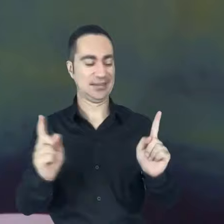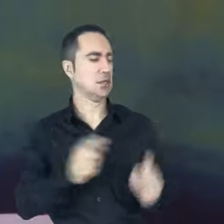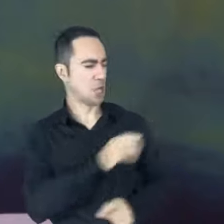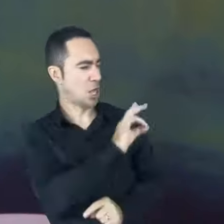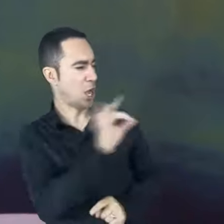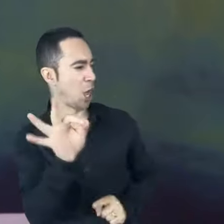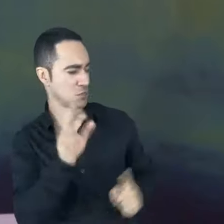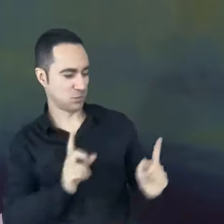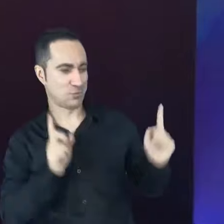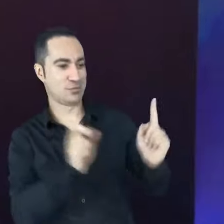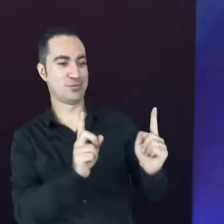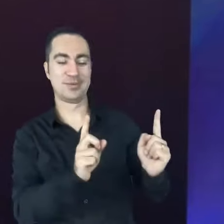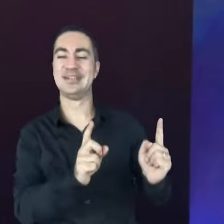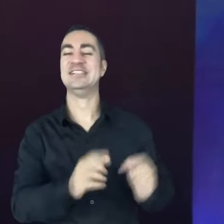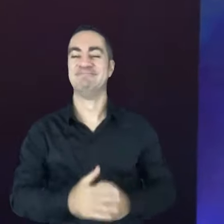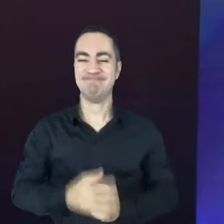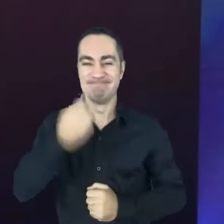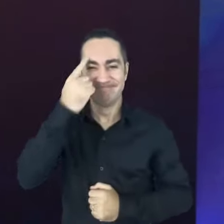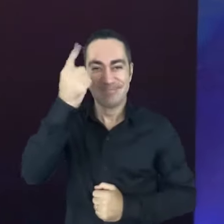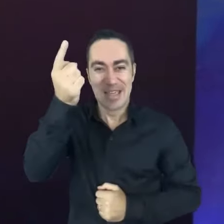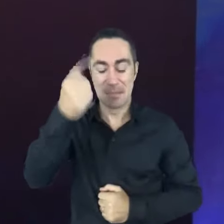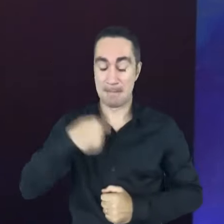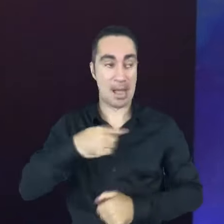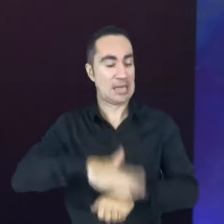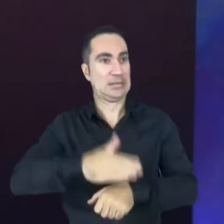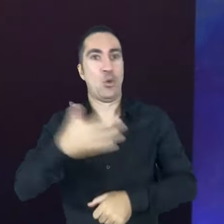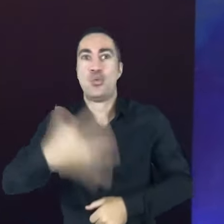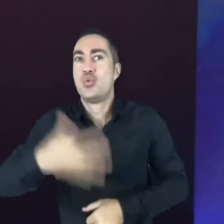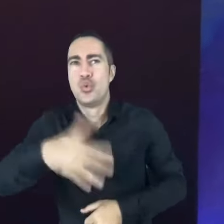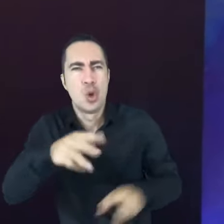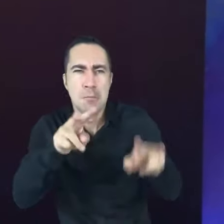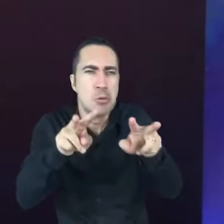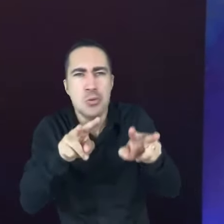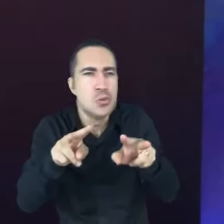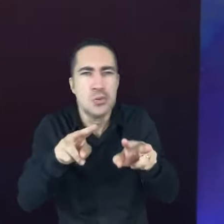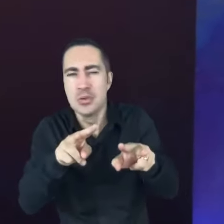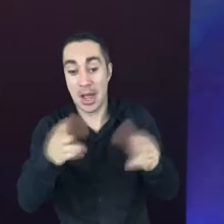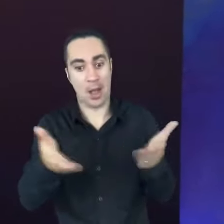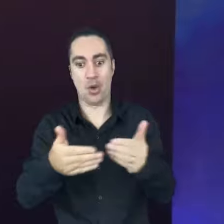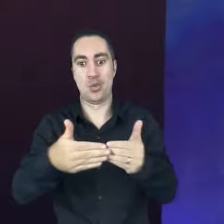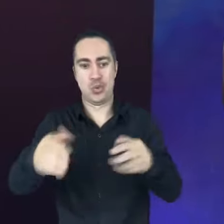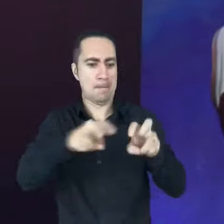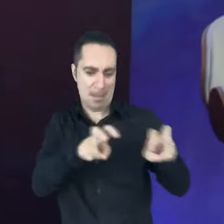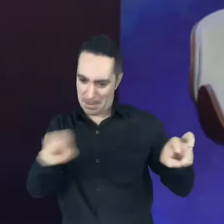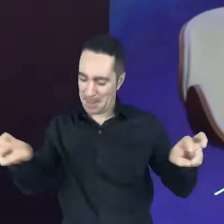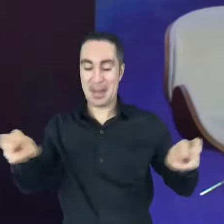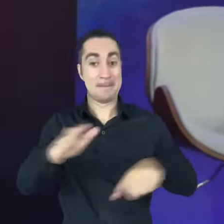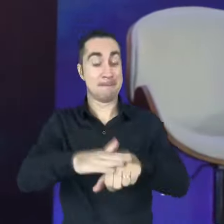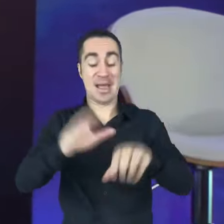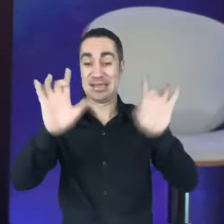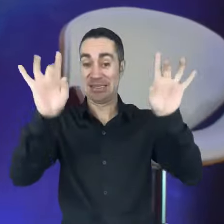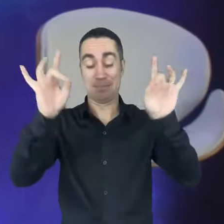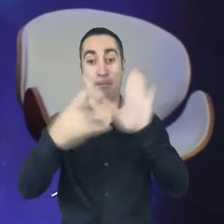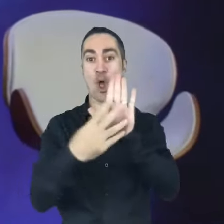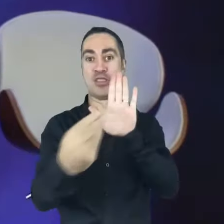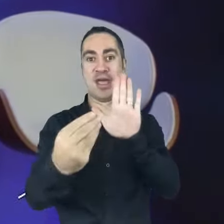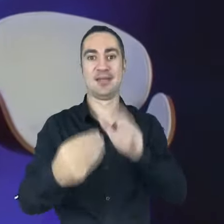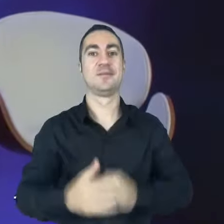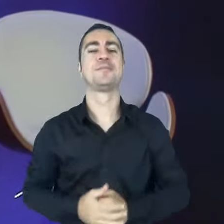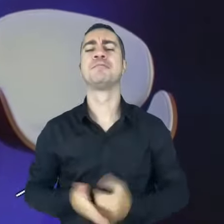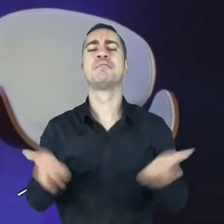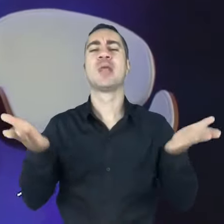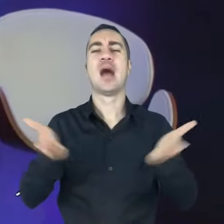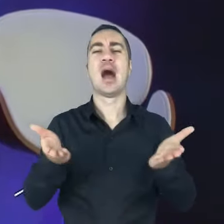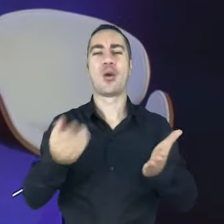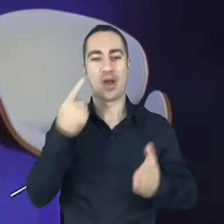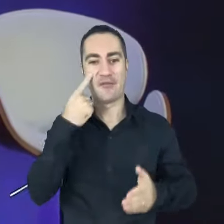daqui mais inspirado ainda e para seguir com as nossas conversas durante essa manhã. Então, agora é hora da gente chamar o segundo convidado do